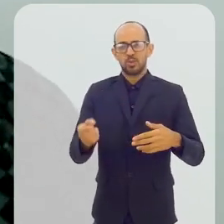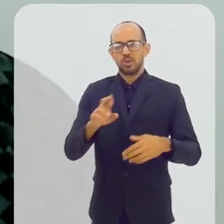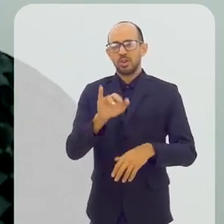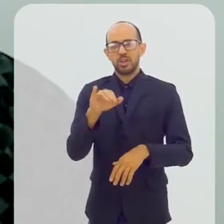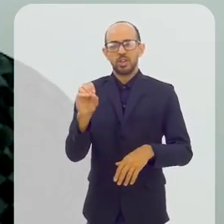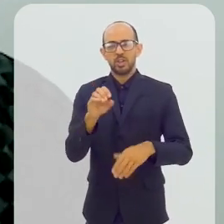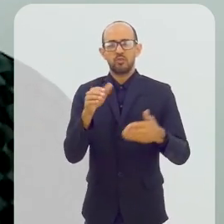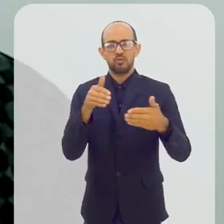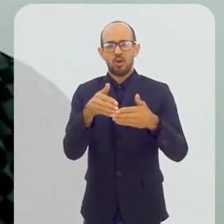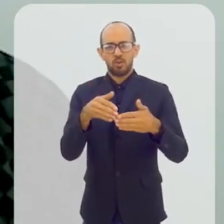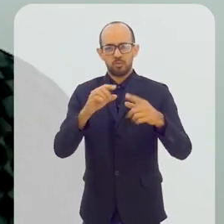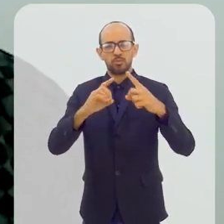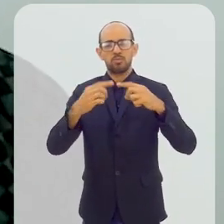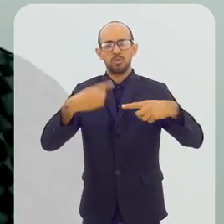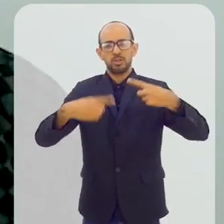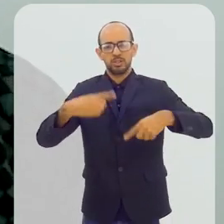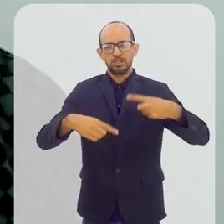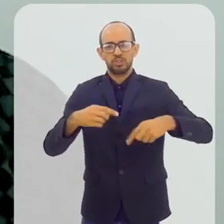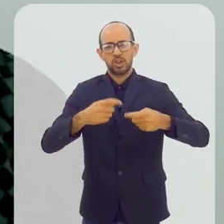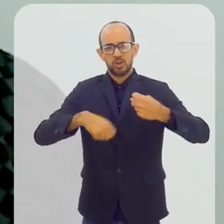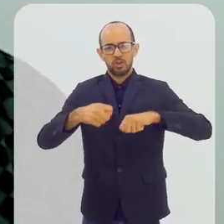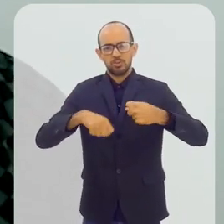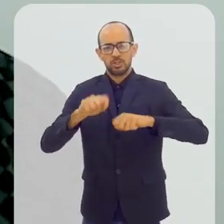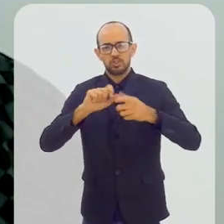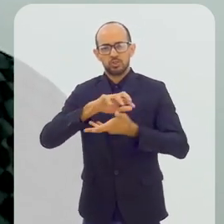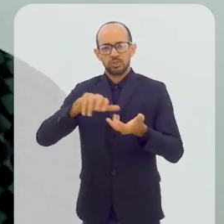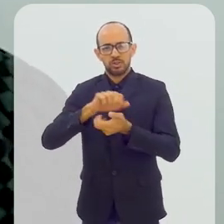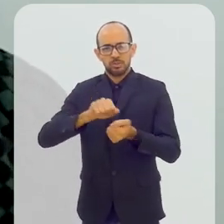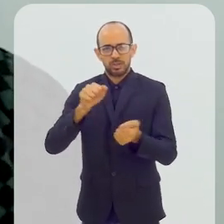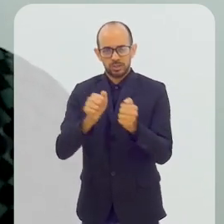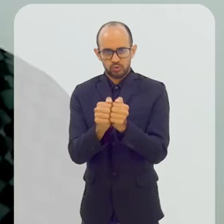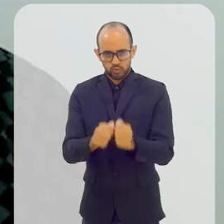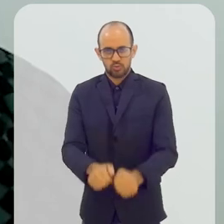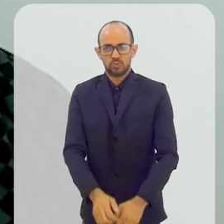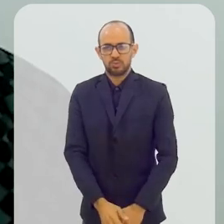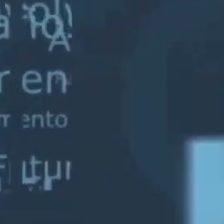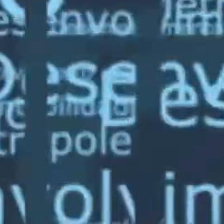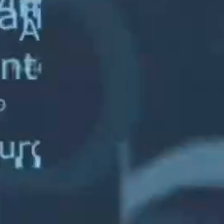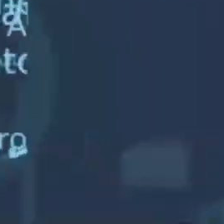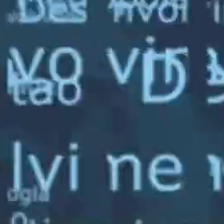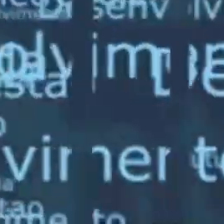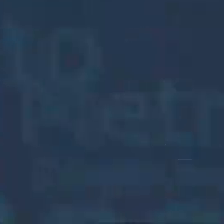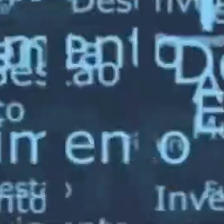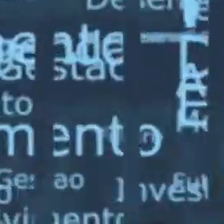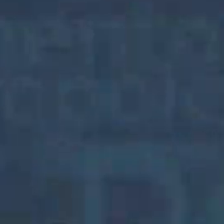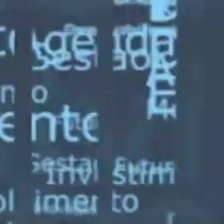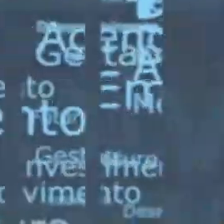saia daí. Rio em Foco, aqui, política, economia e sustentabilidade caminham juntos.